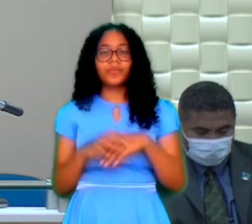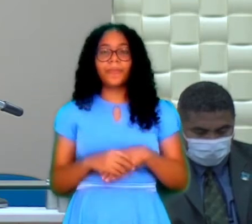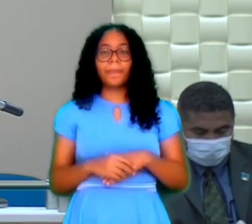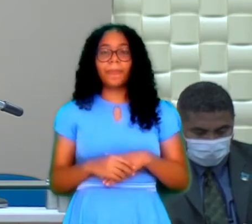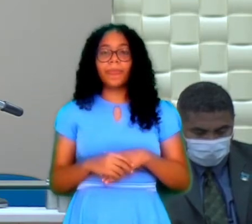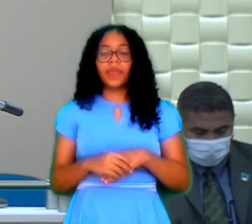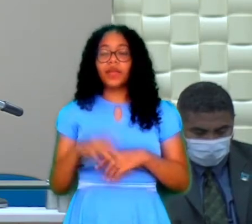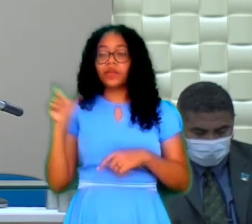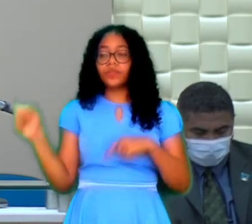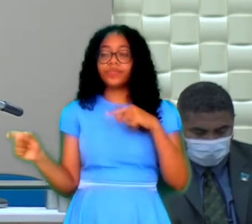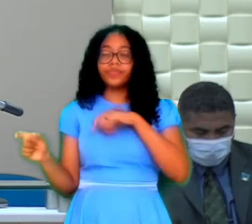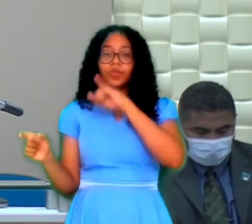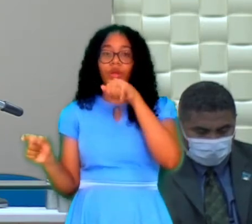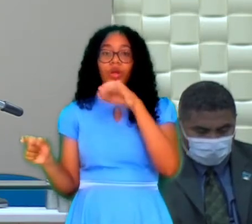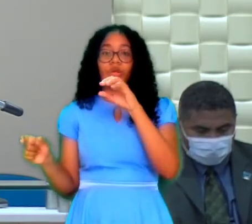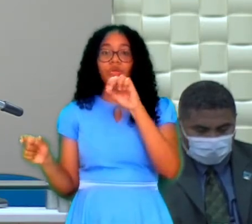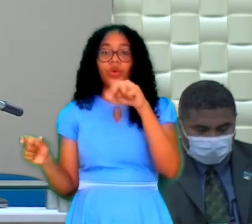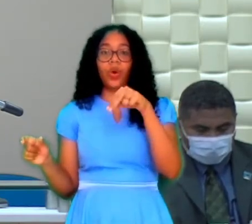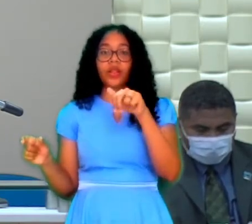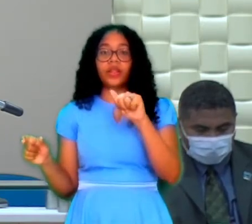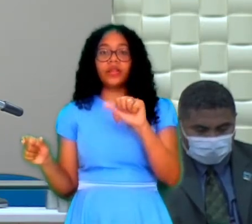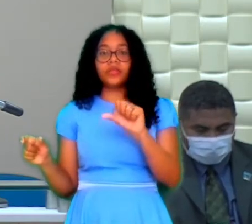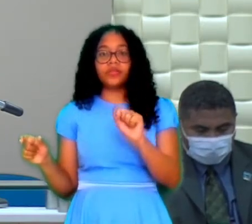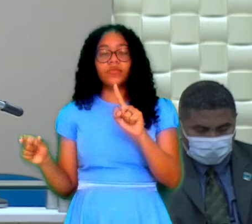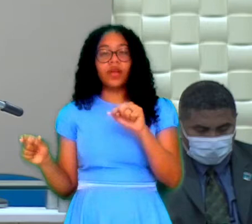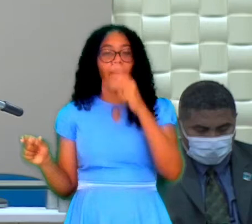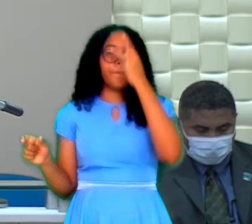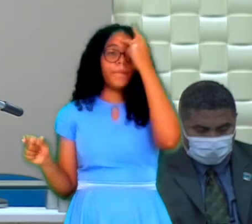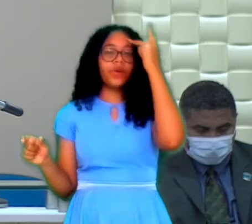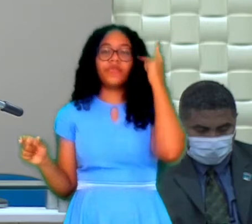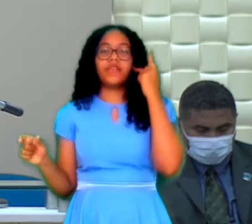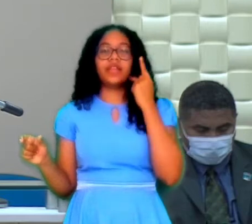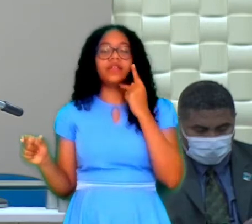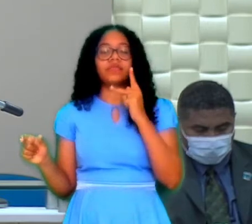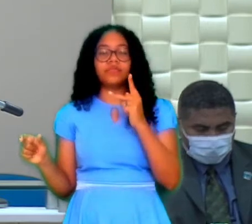Jonas é um profeta